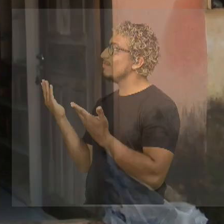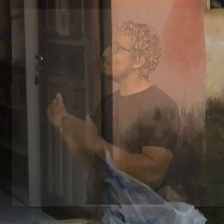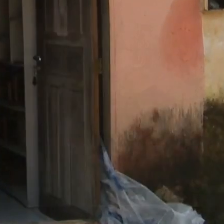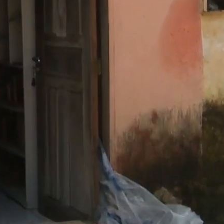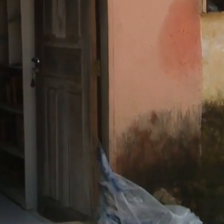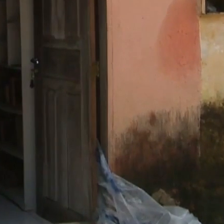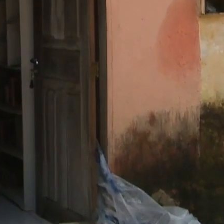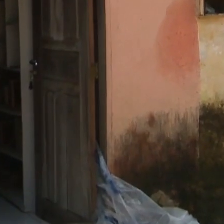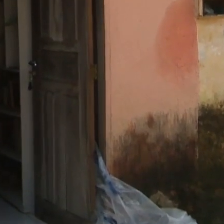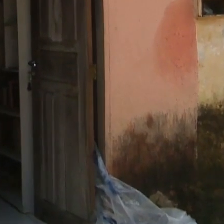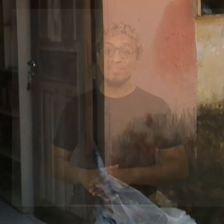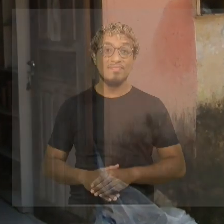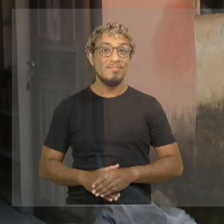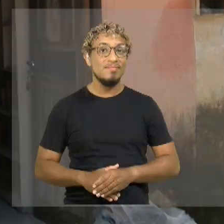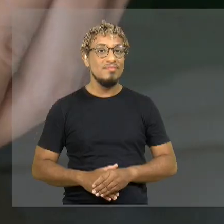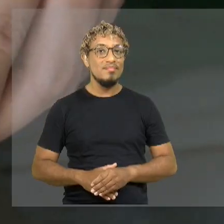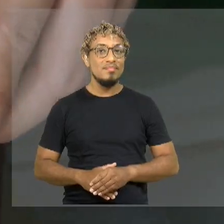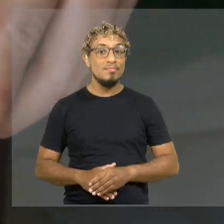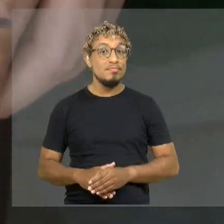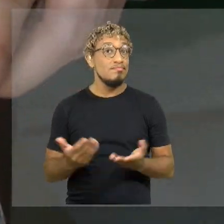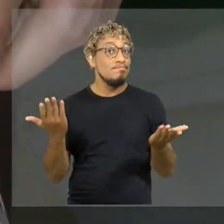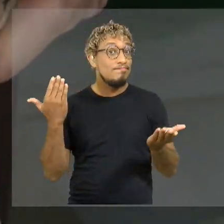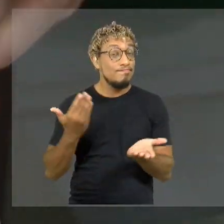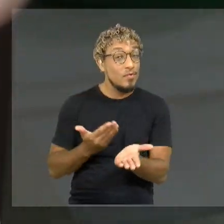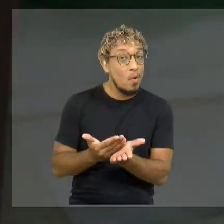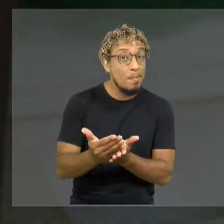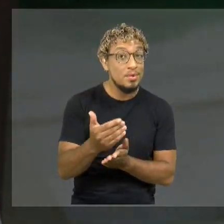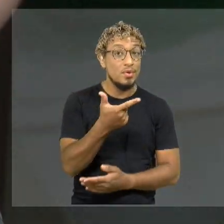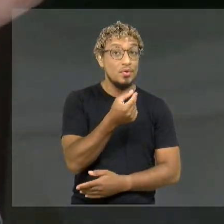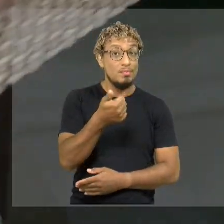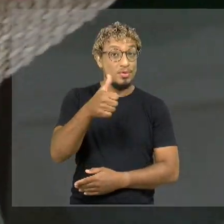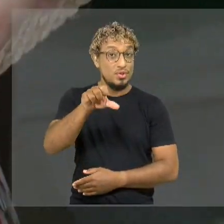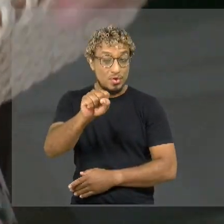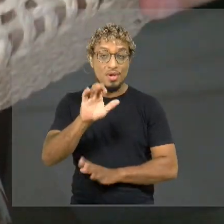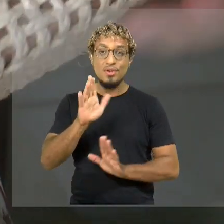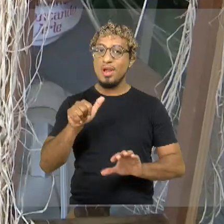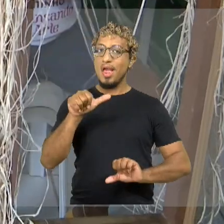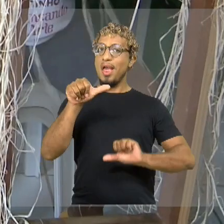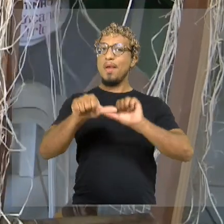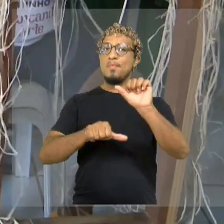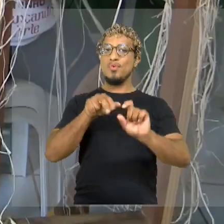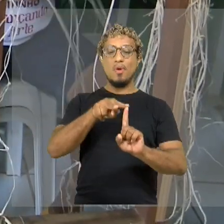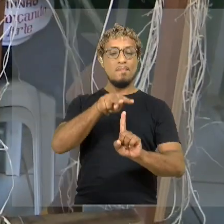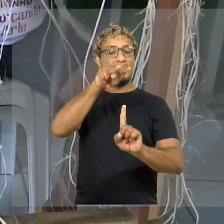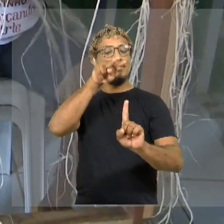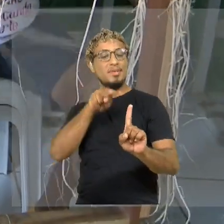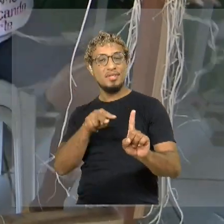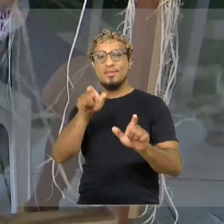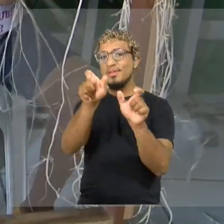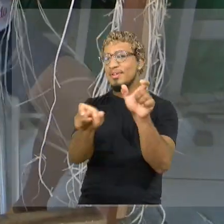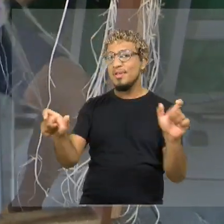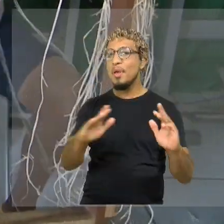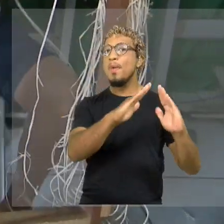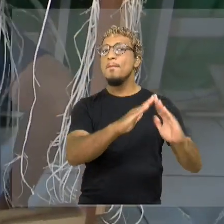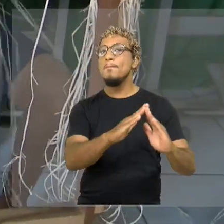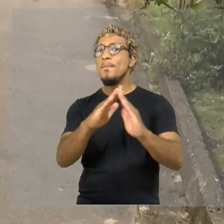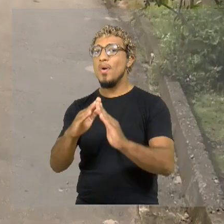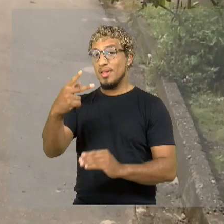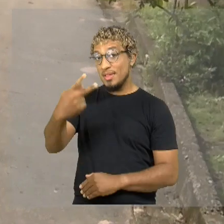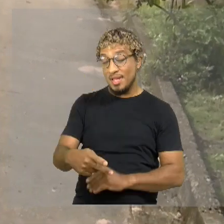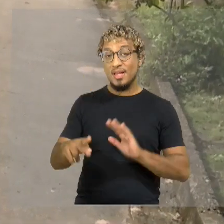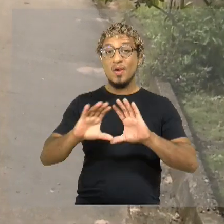O Citinho Trançando Arte desde 2018 vem mudando a rotina e as perspectivas dessas moradoras da comunidade do